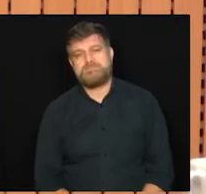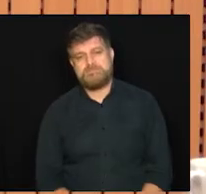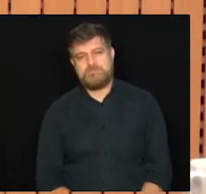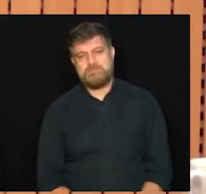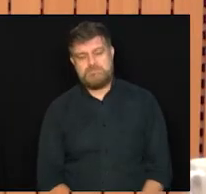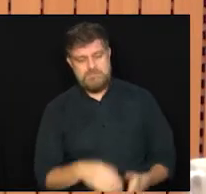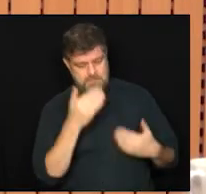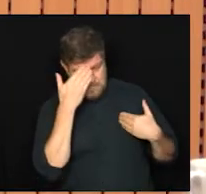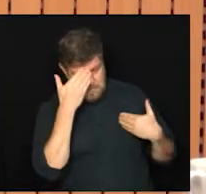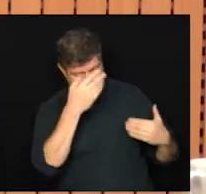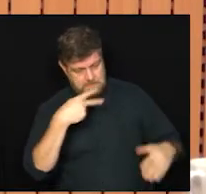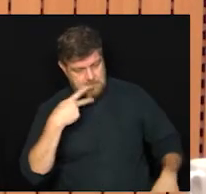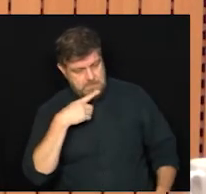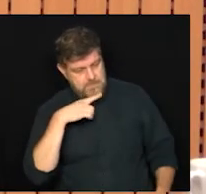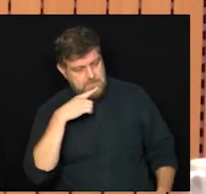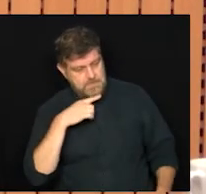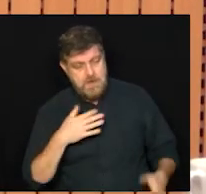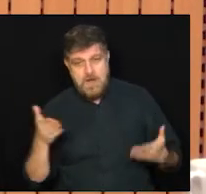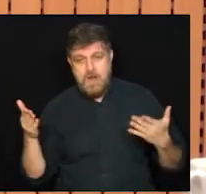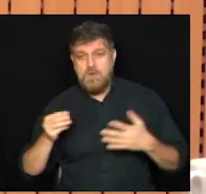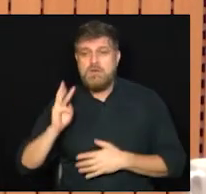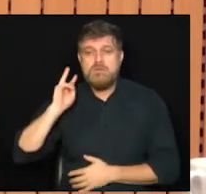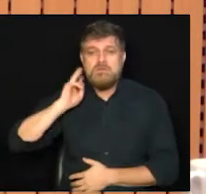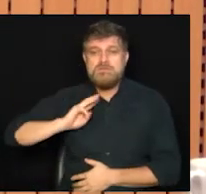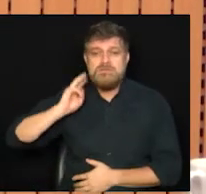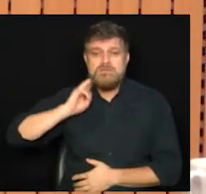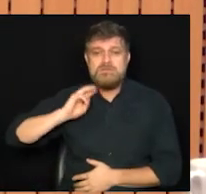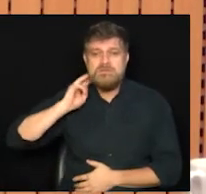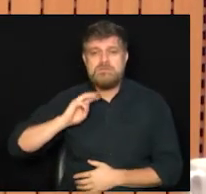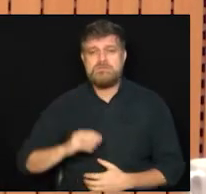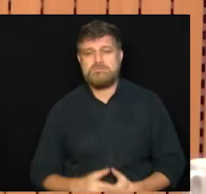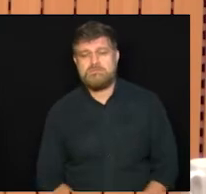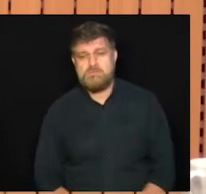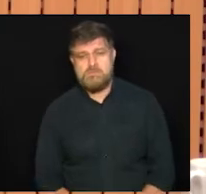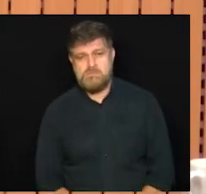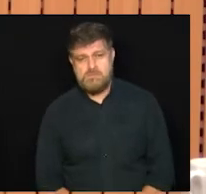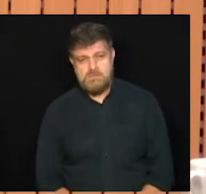Obrigado, vereador. Vereador Cecílio Santos, com a palavra.